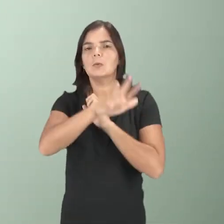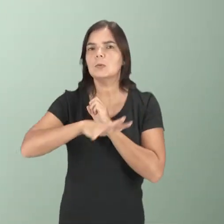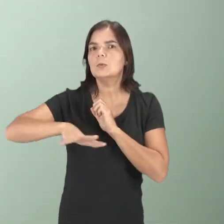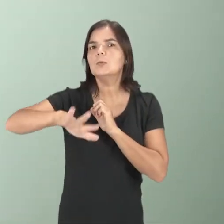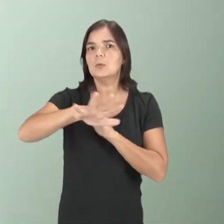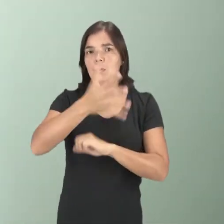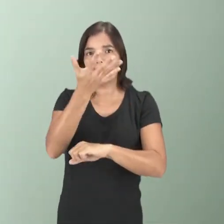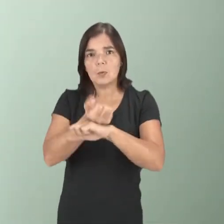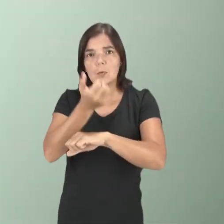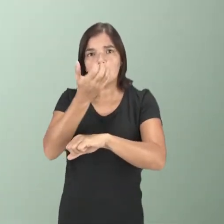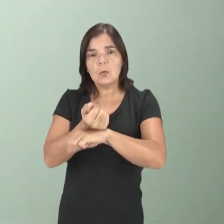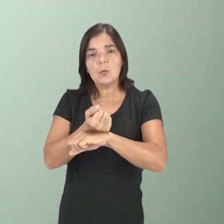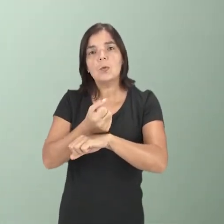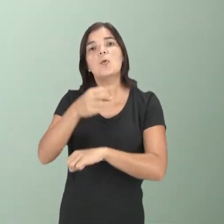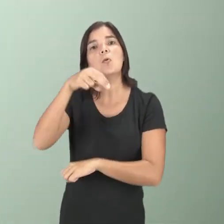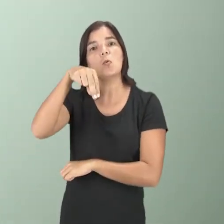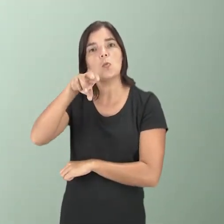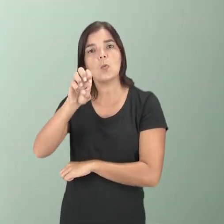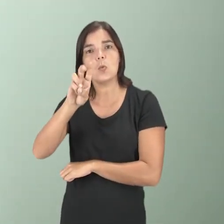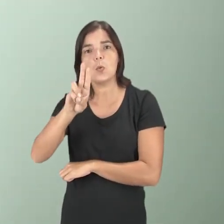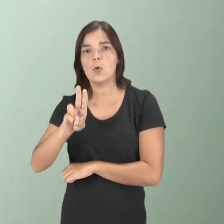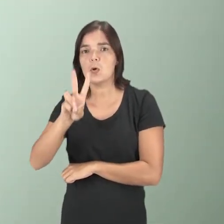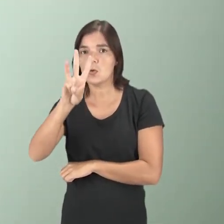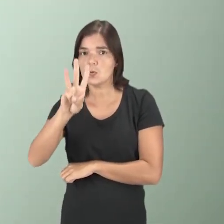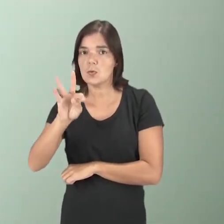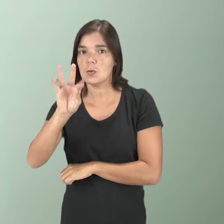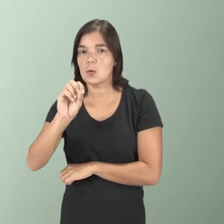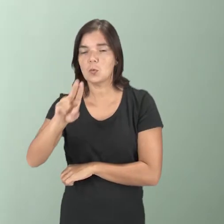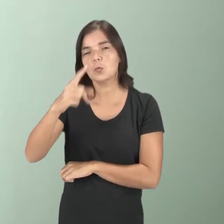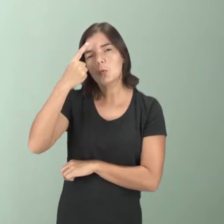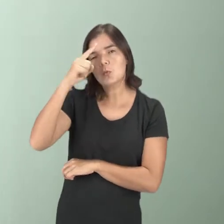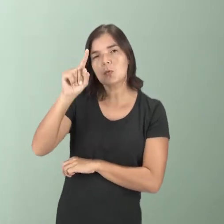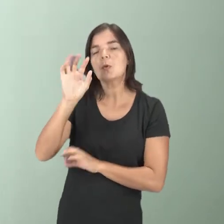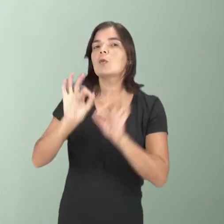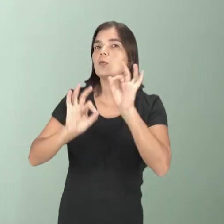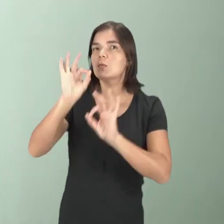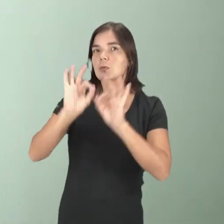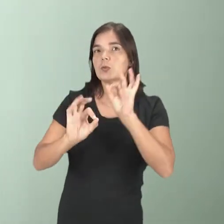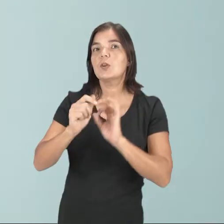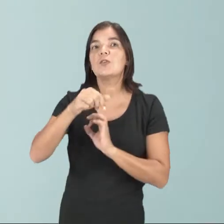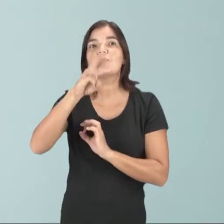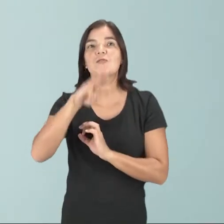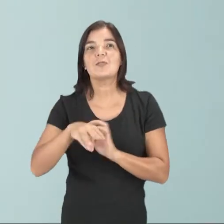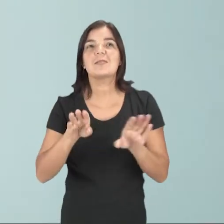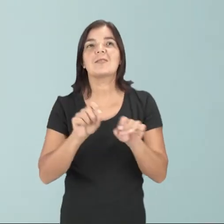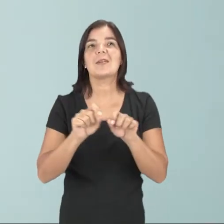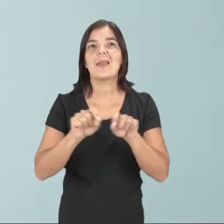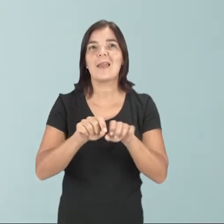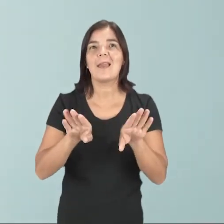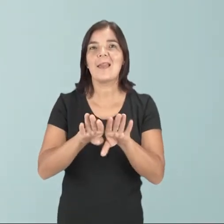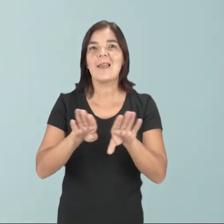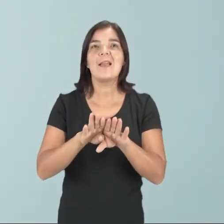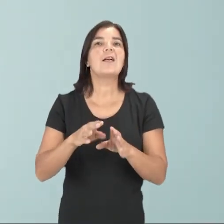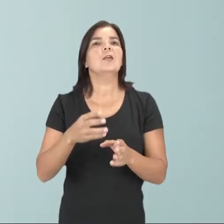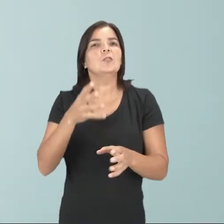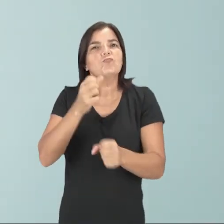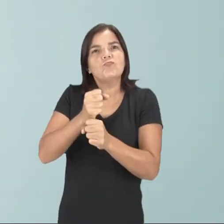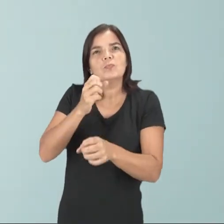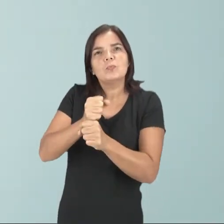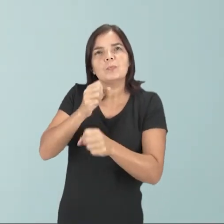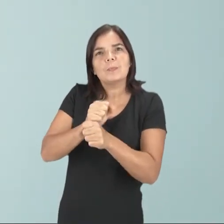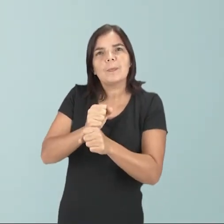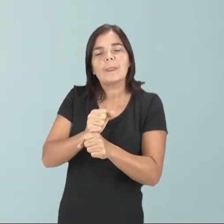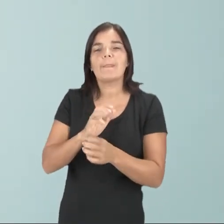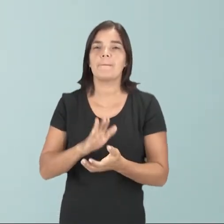universal, Newton utilizou as ideias de Kepler com os cálculos de Kepler em